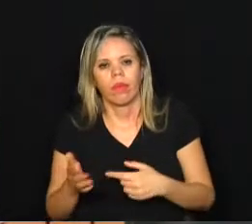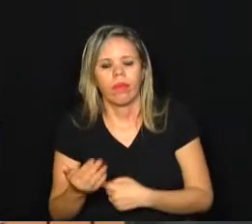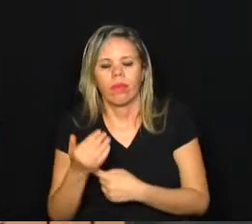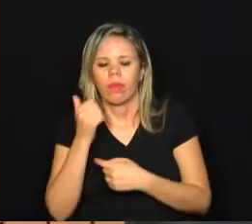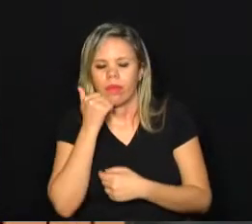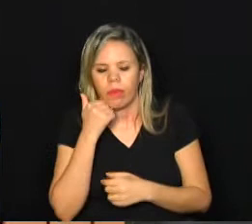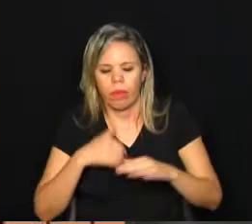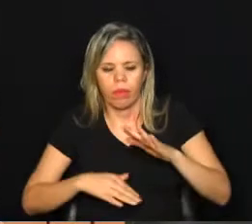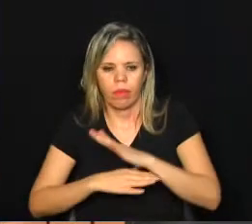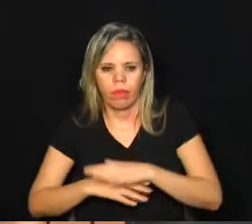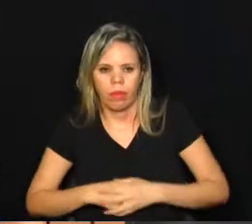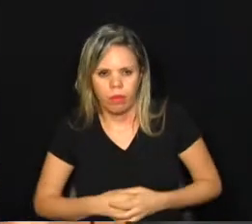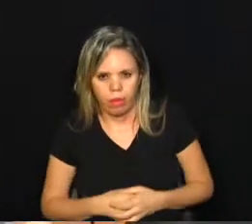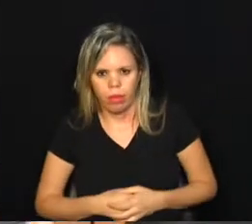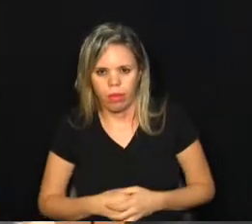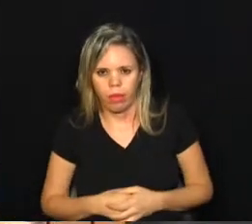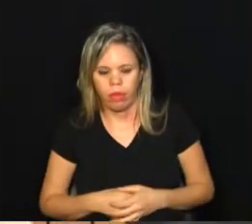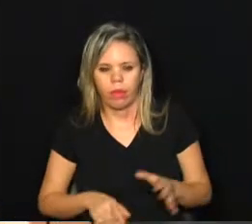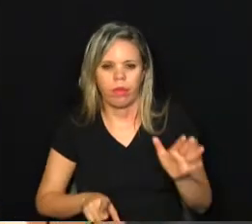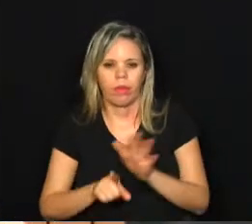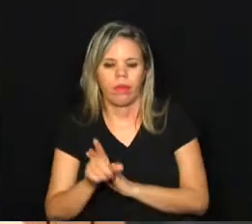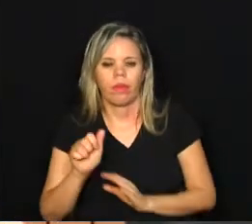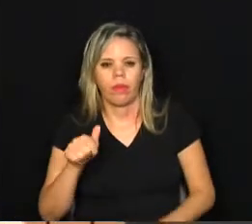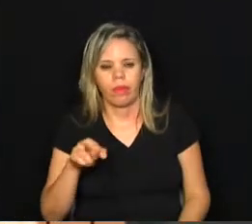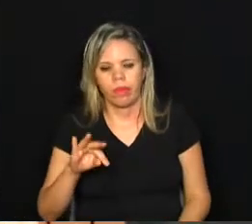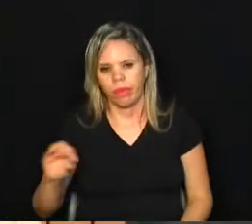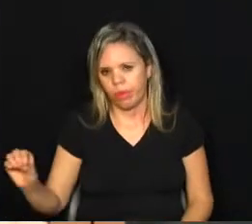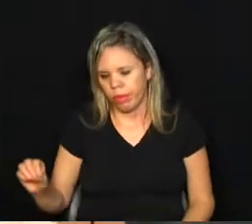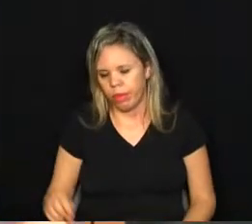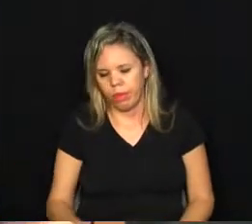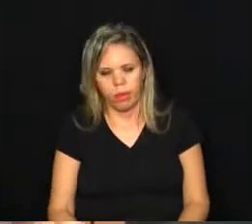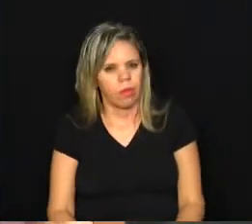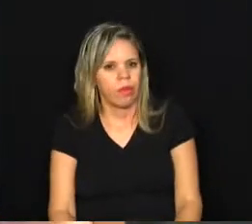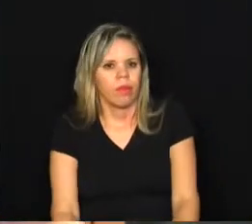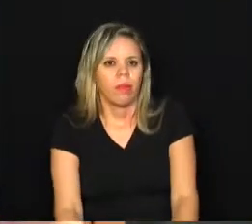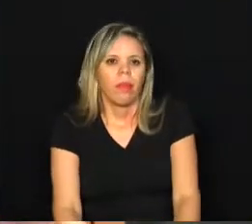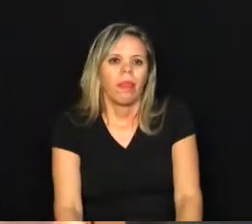da Câmara? Essa é a pergunta do Antônio Carlos Bertelli.